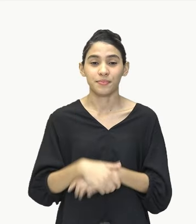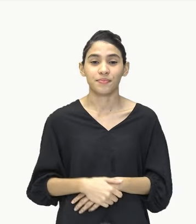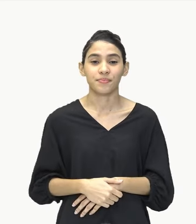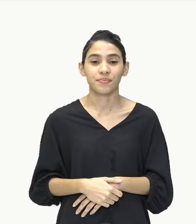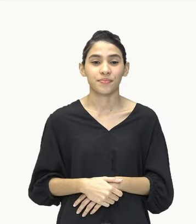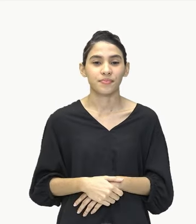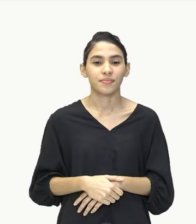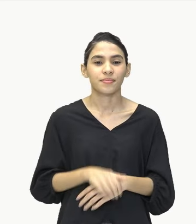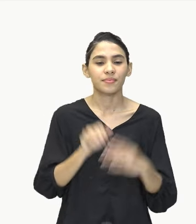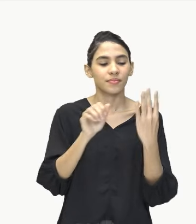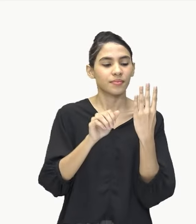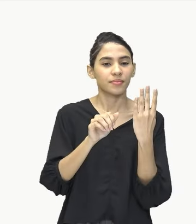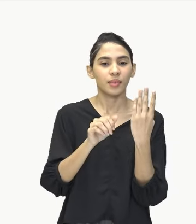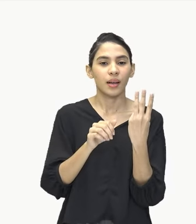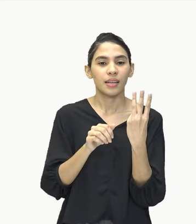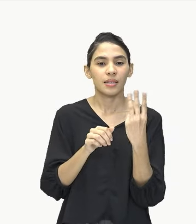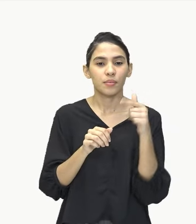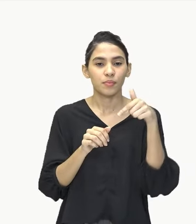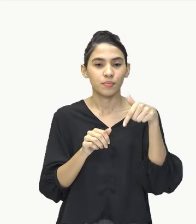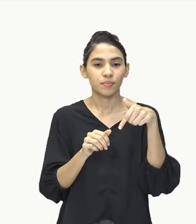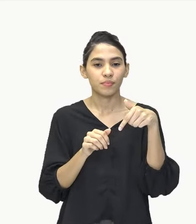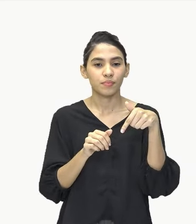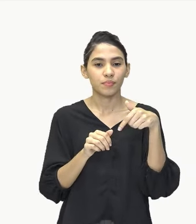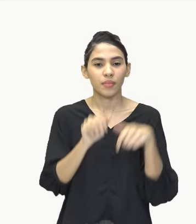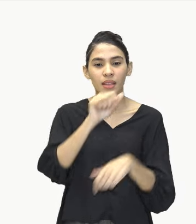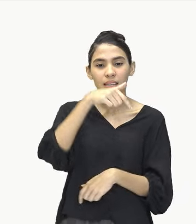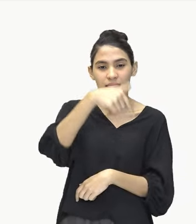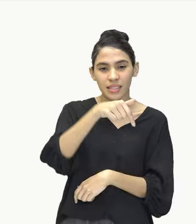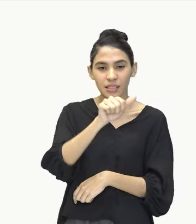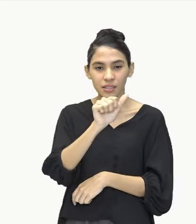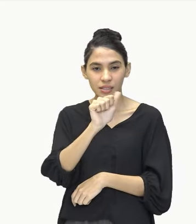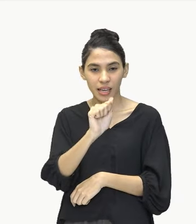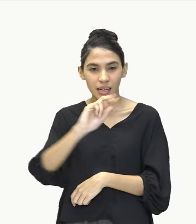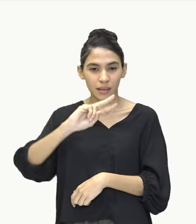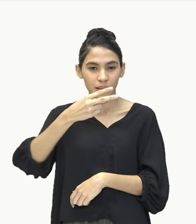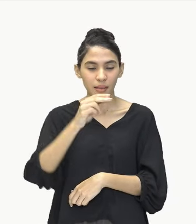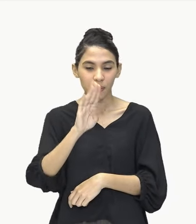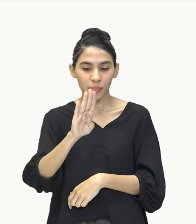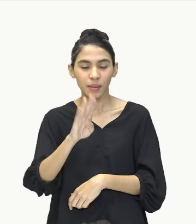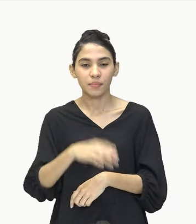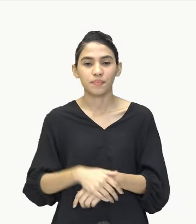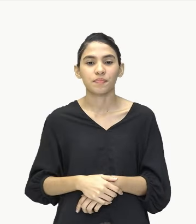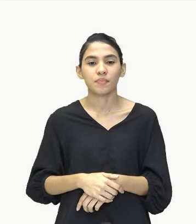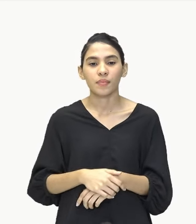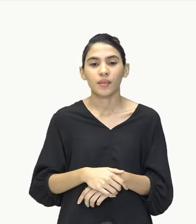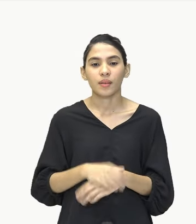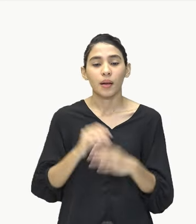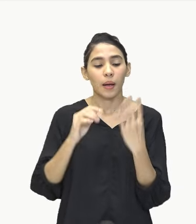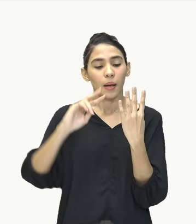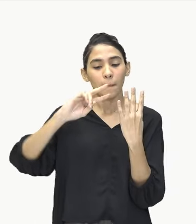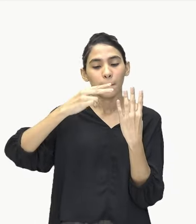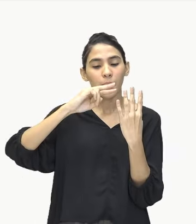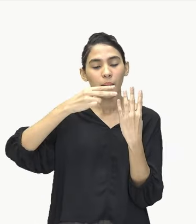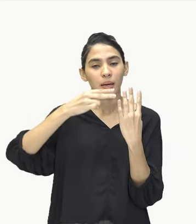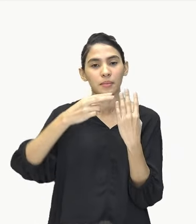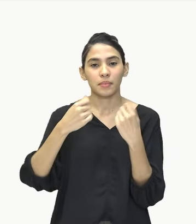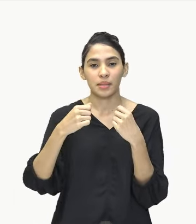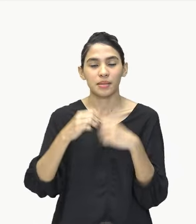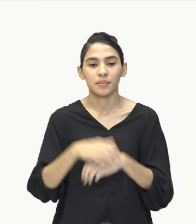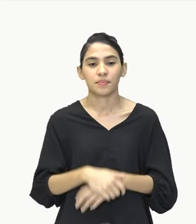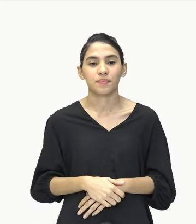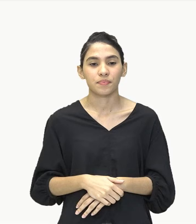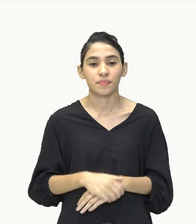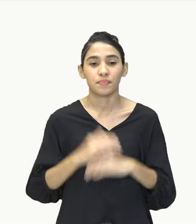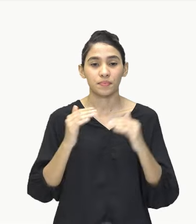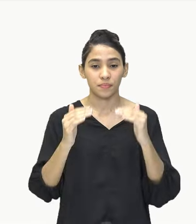A e o B? Porque, ó, o quadrado tem que estar no B. Então, esse aqui está fora de cogitação. Vamos,